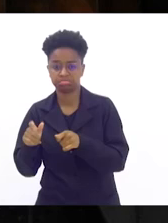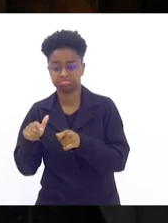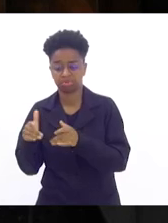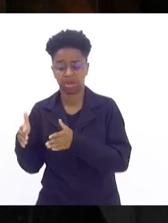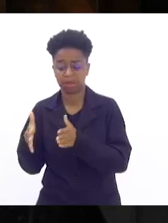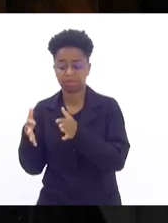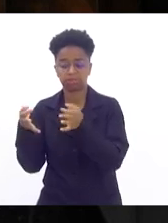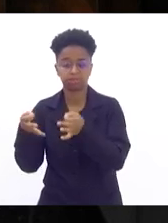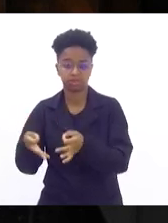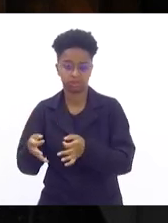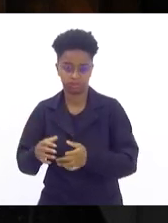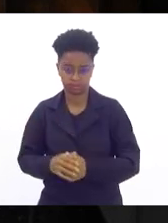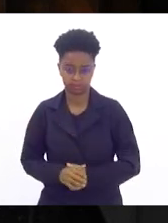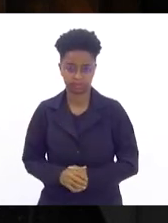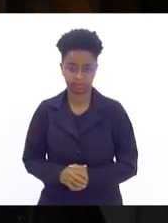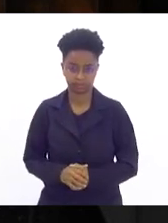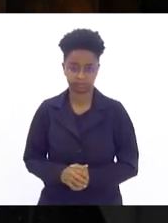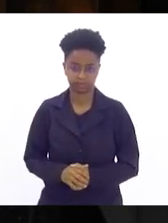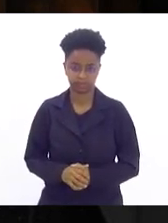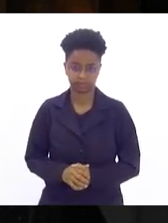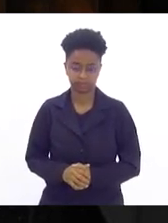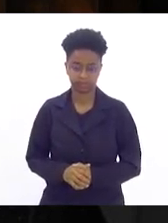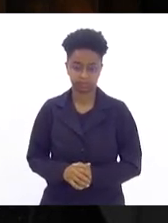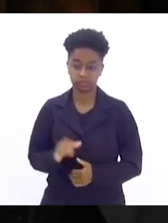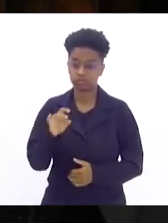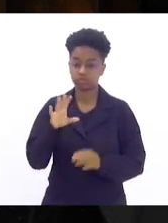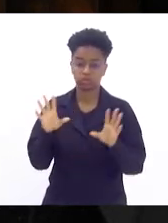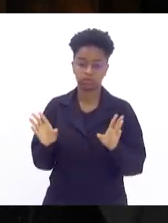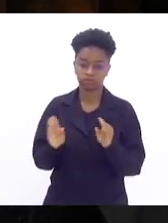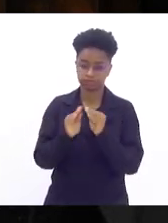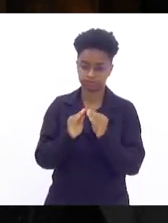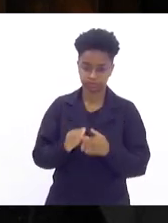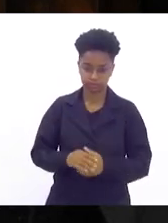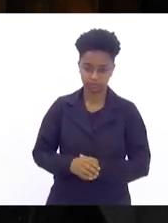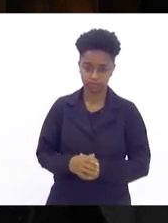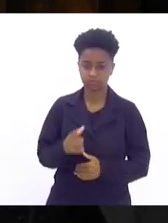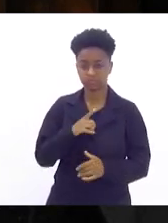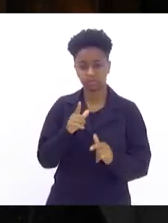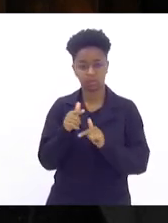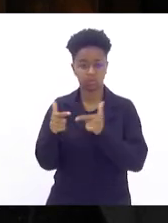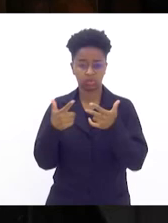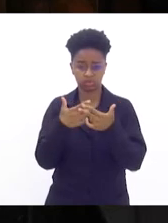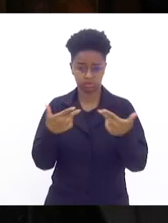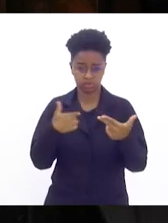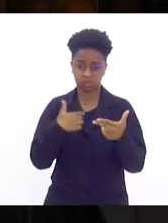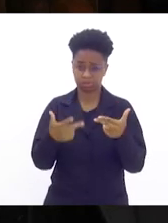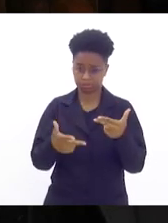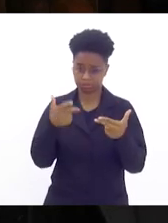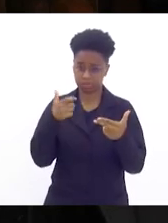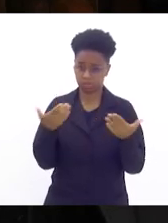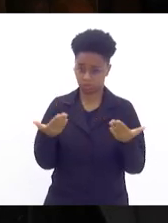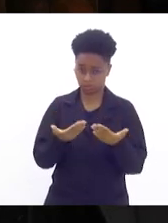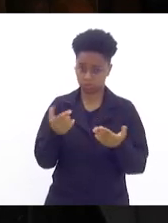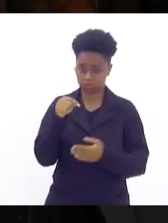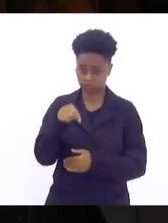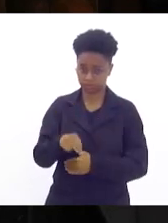correto e só para terminar seu presente tantas coisas que eu vi aqui hoje